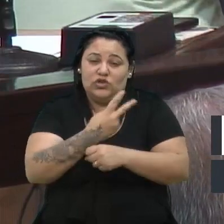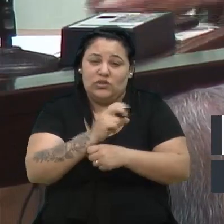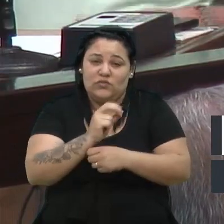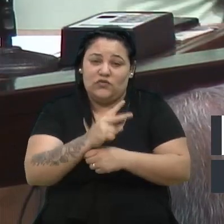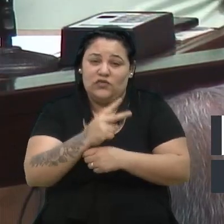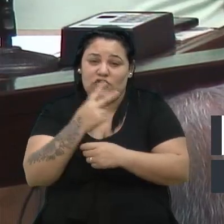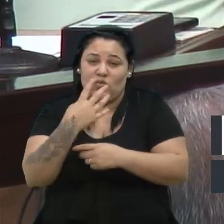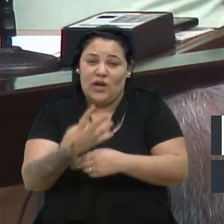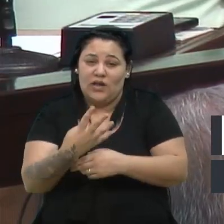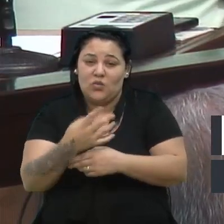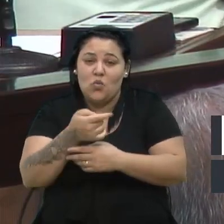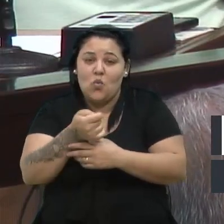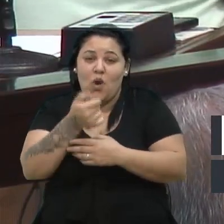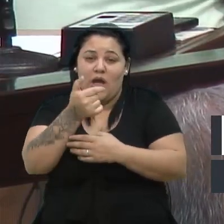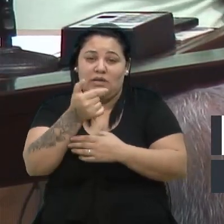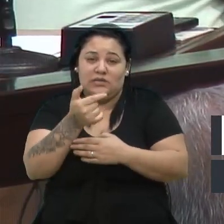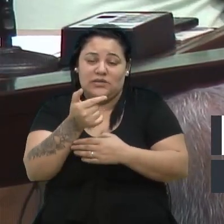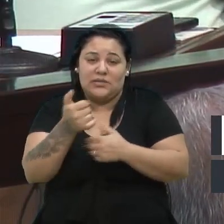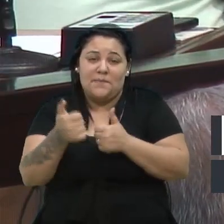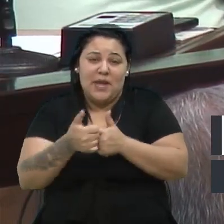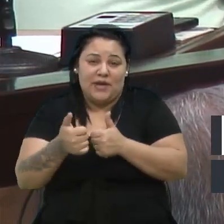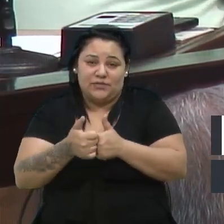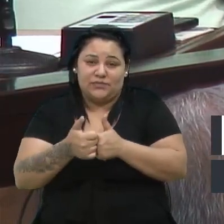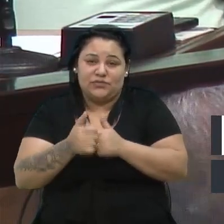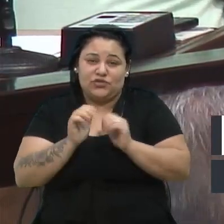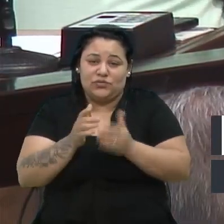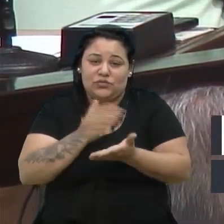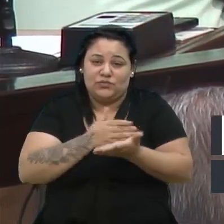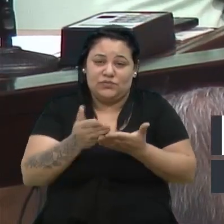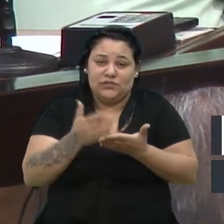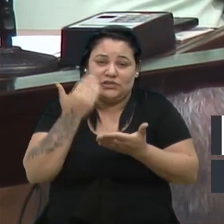também muitos pedidos e muitos questionamentos.